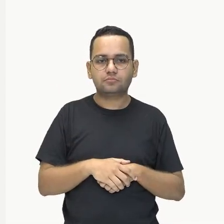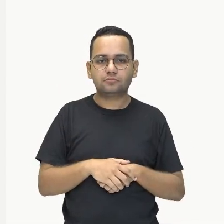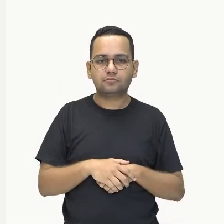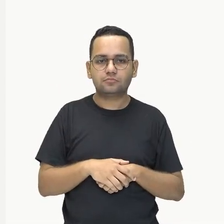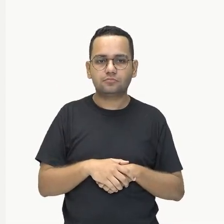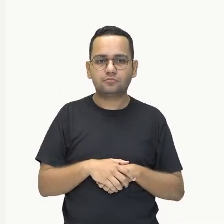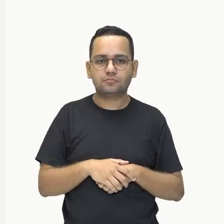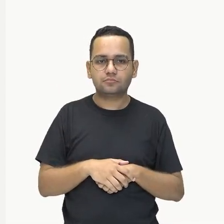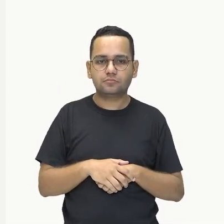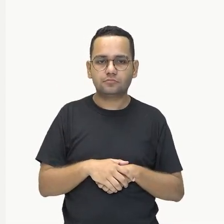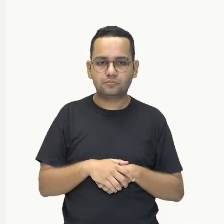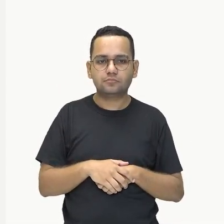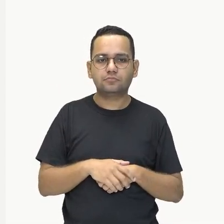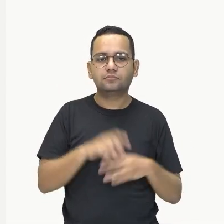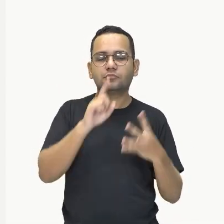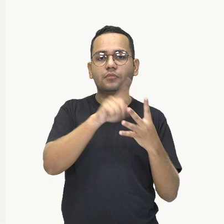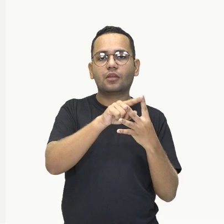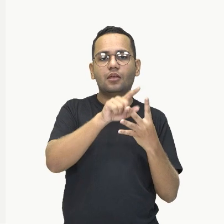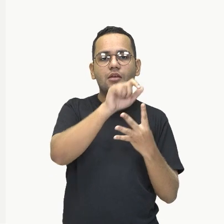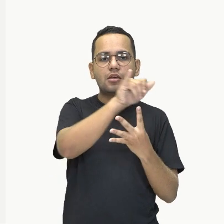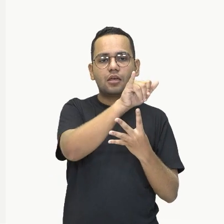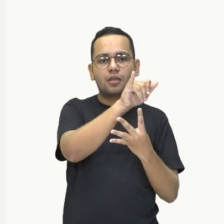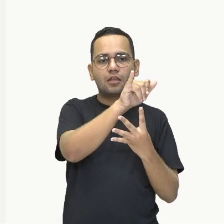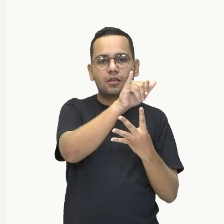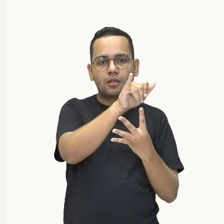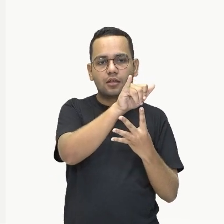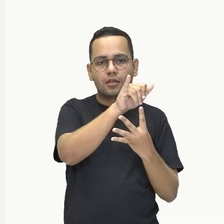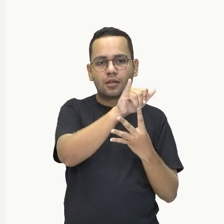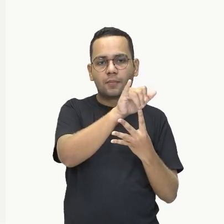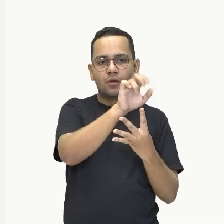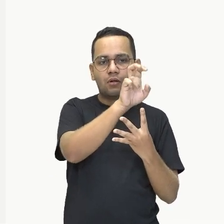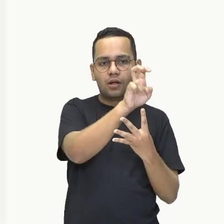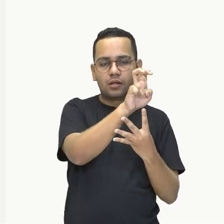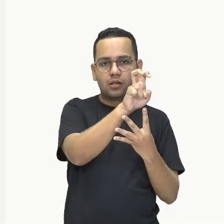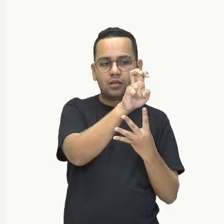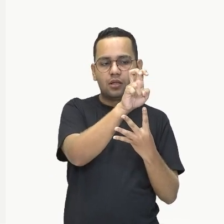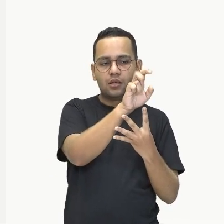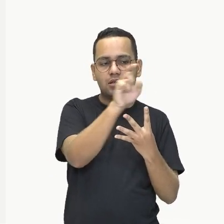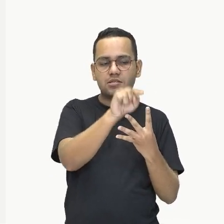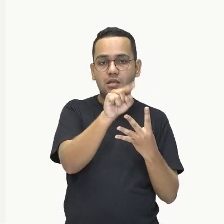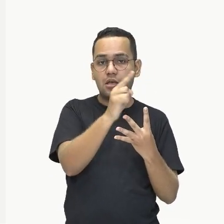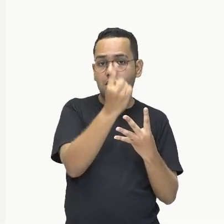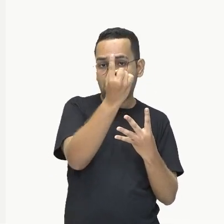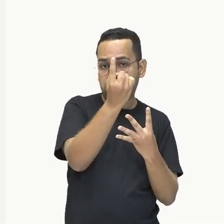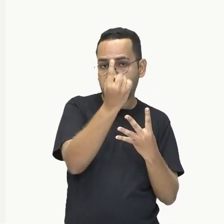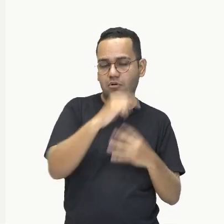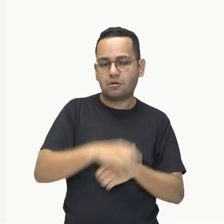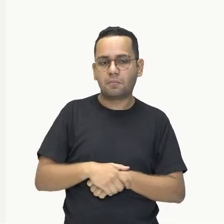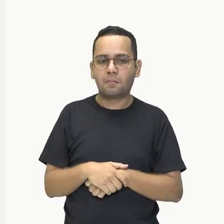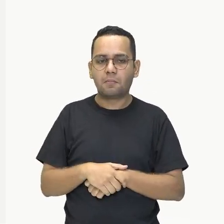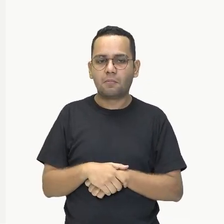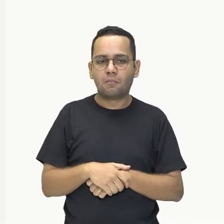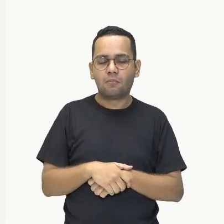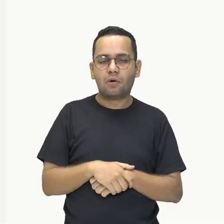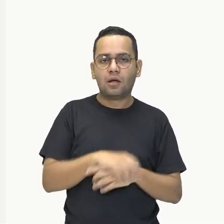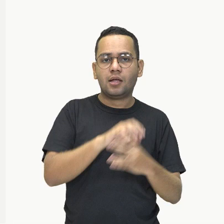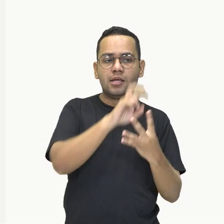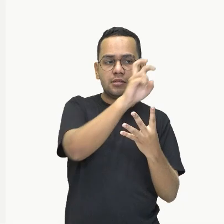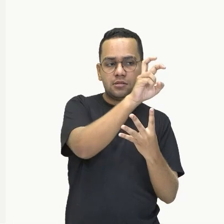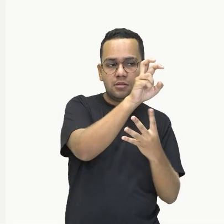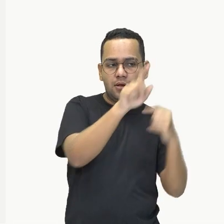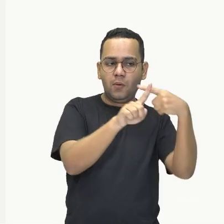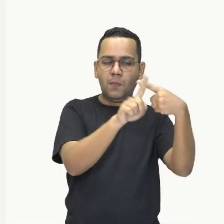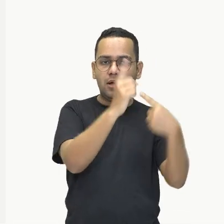quinta, z. Quando não aparece expoente, é 1. Basta a gente somar os